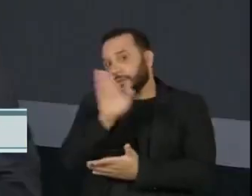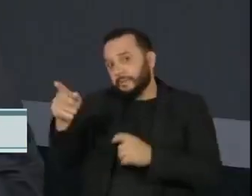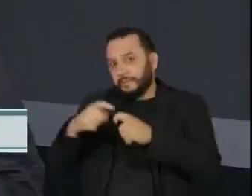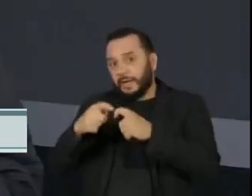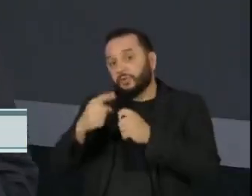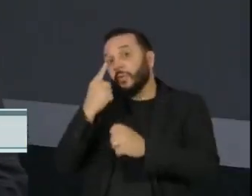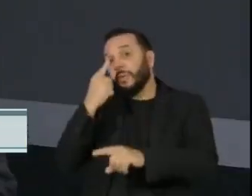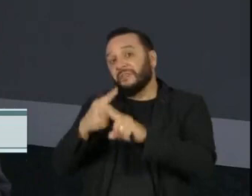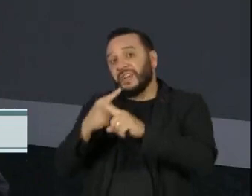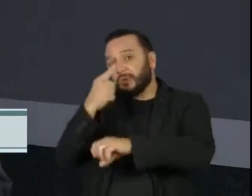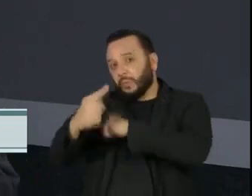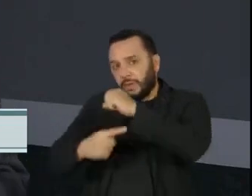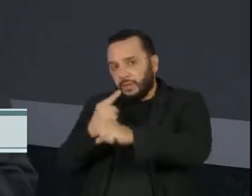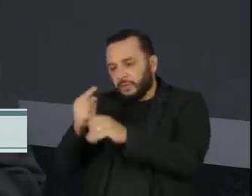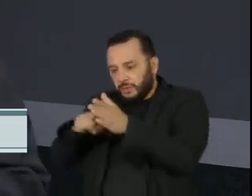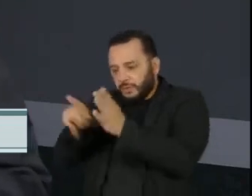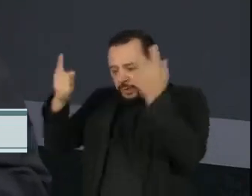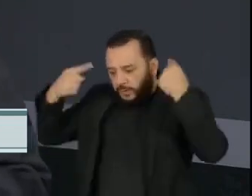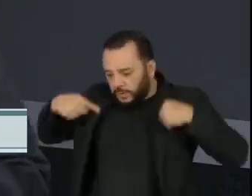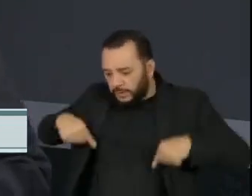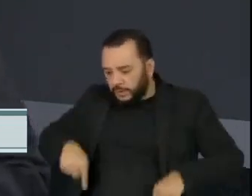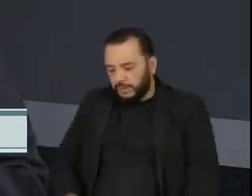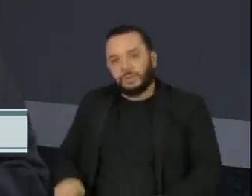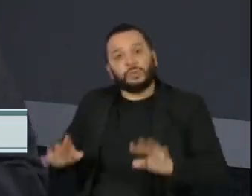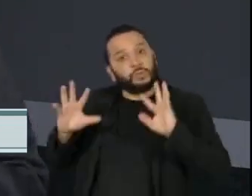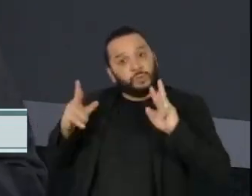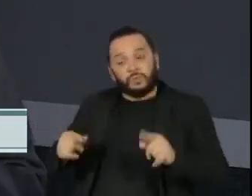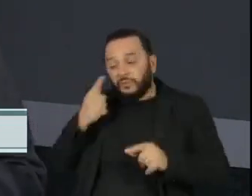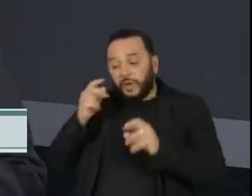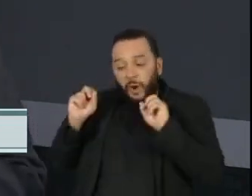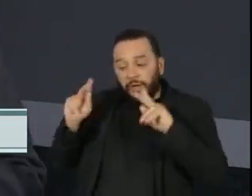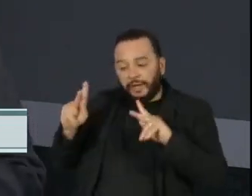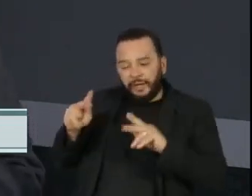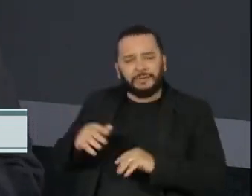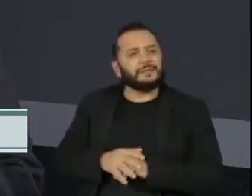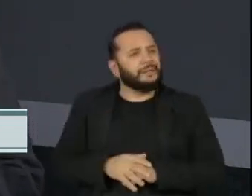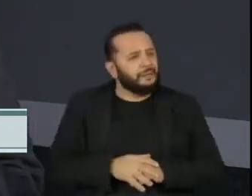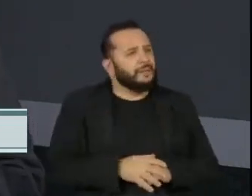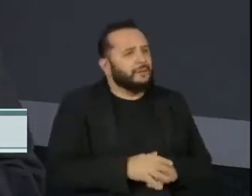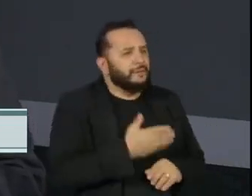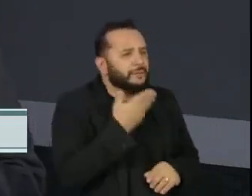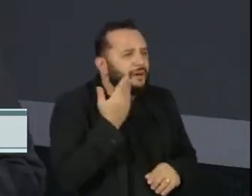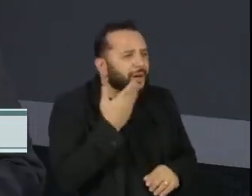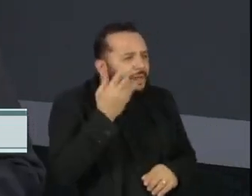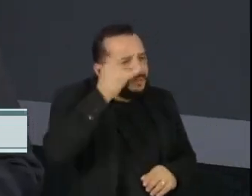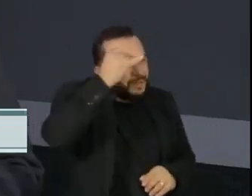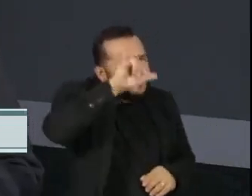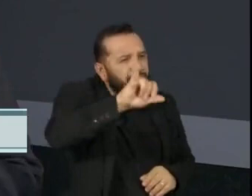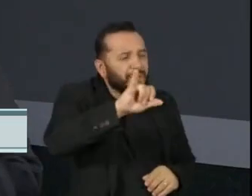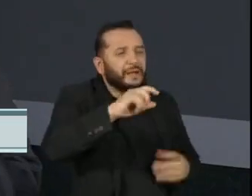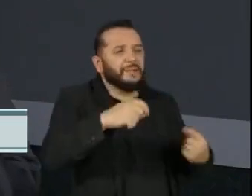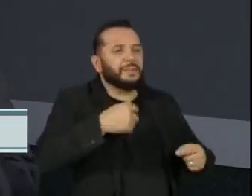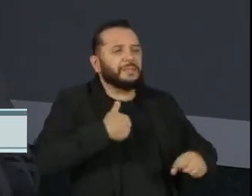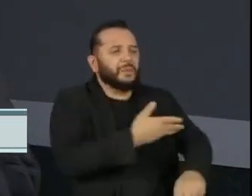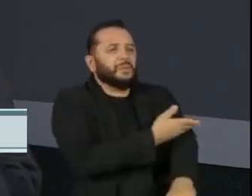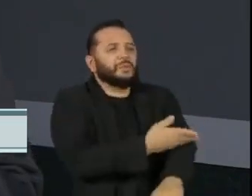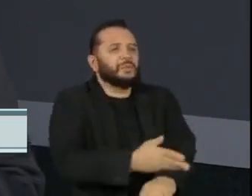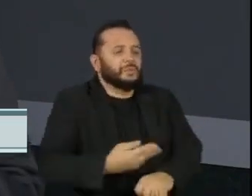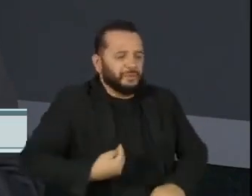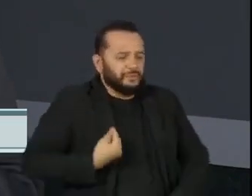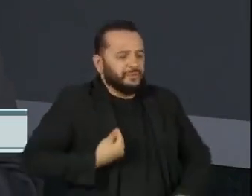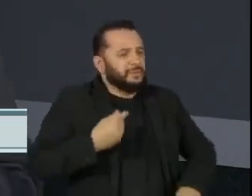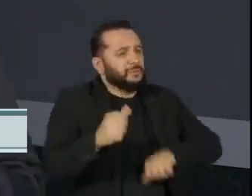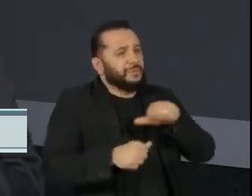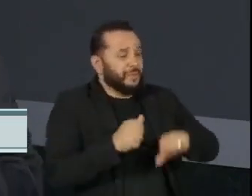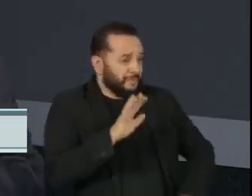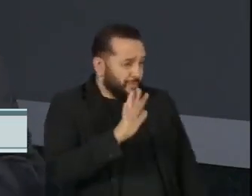anual. Finalmente, doutor, é simples a prevenção através dessa mudança de hábitos, mas ela nem